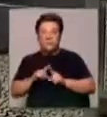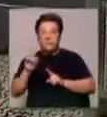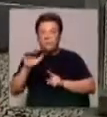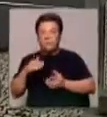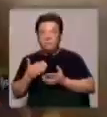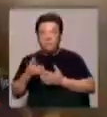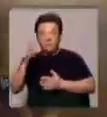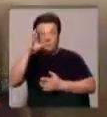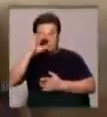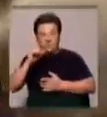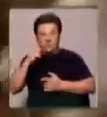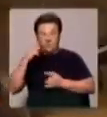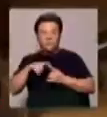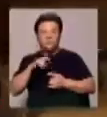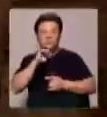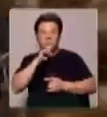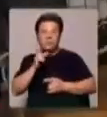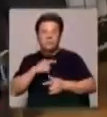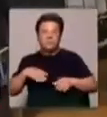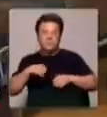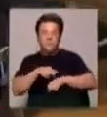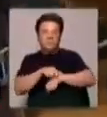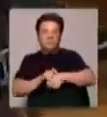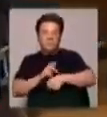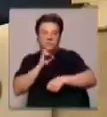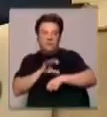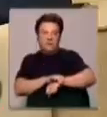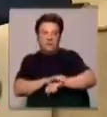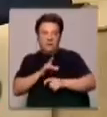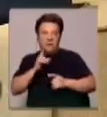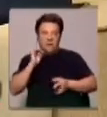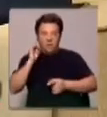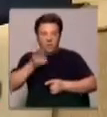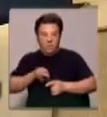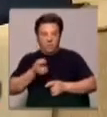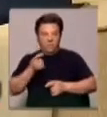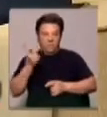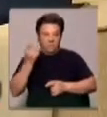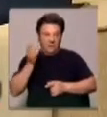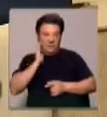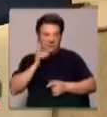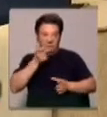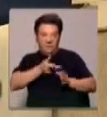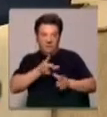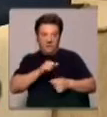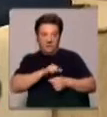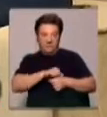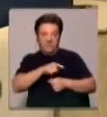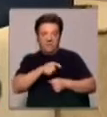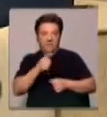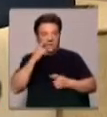público mas pode rejeitar a pulseira electrónica é obrigação de permanência na habitação com vigilância electrónica